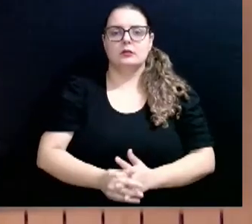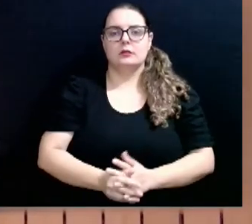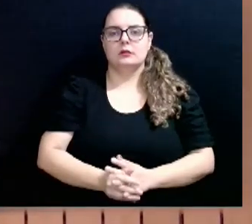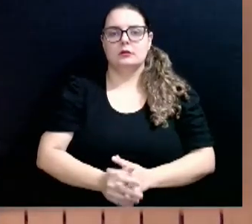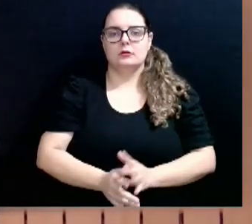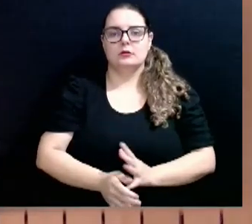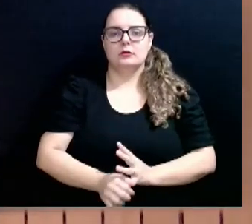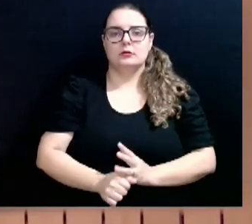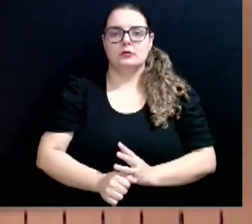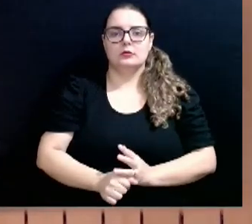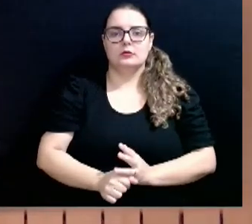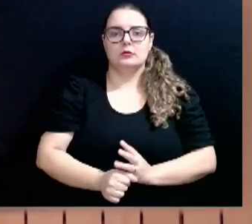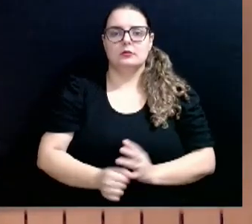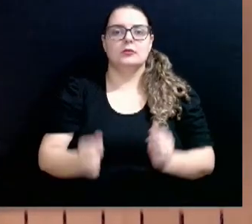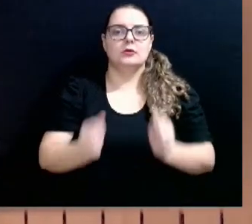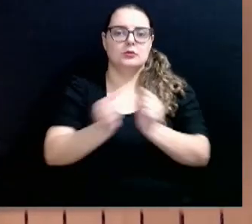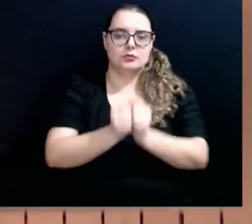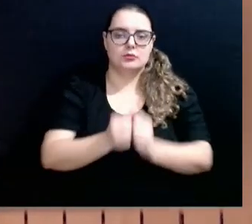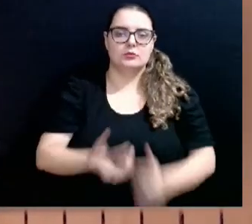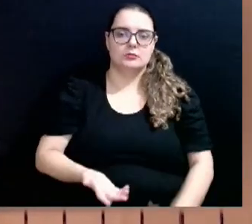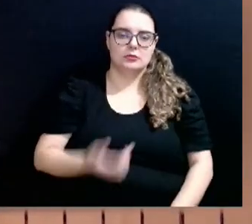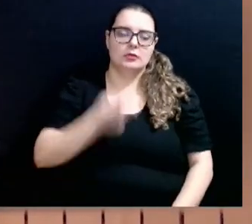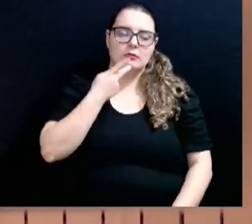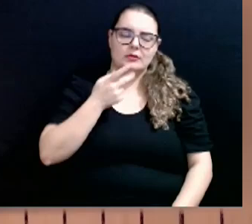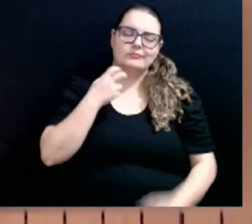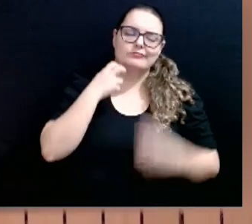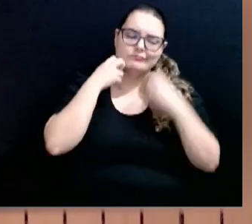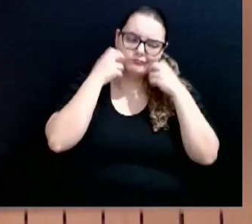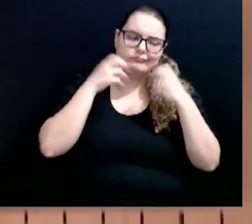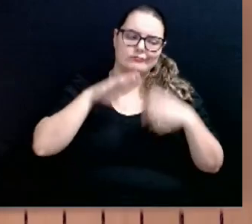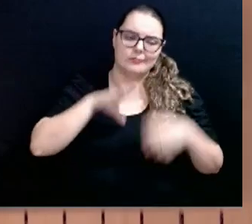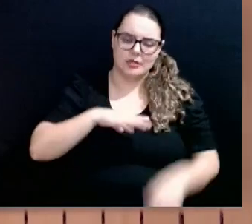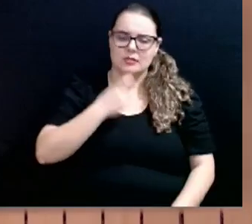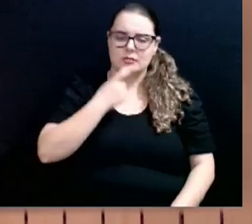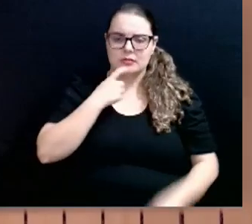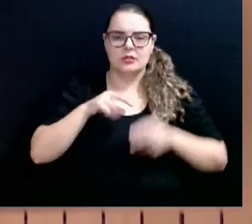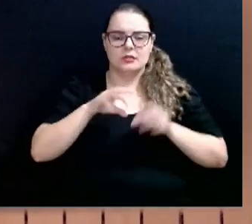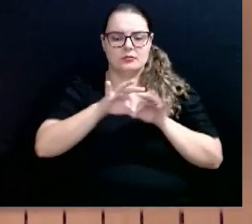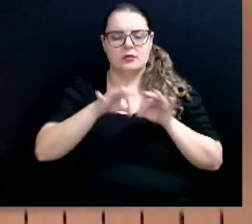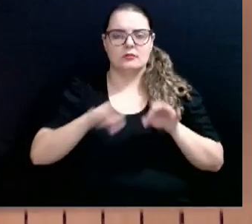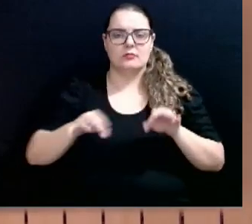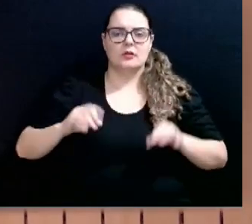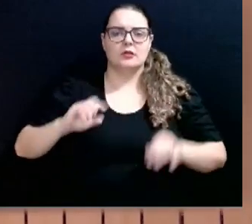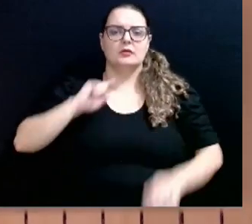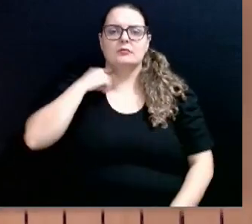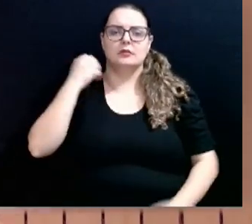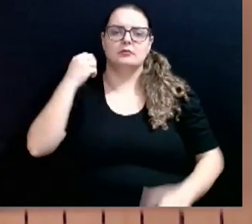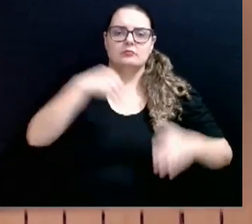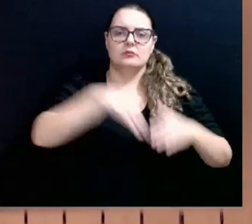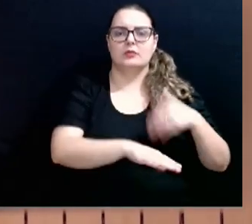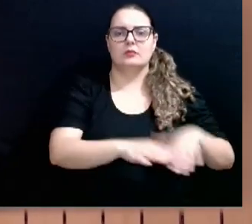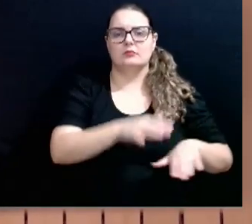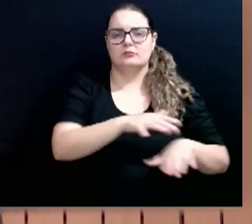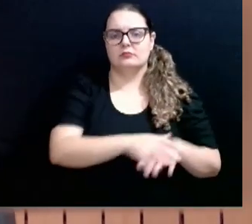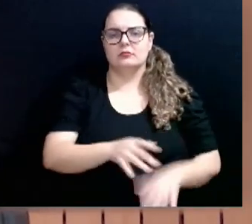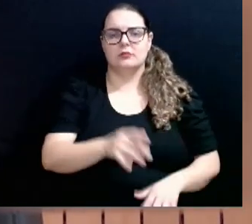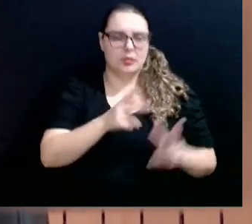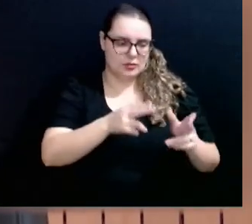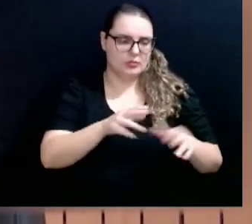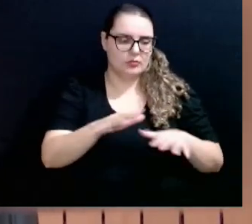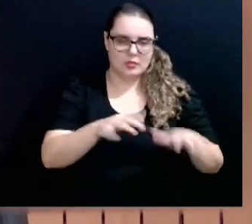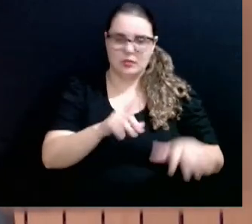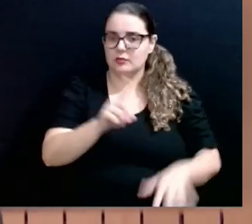Mais uma vez, eu acho vergonhosa uma cidade tão grande como Campinas enterrar tanto, não é como diz o movimento, não é lixo,